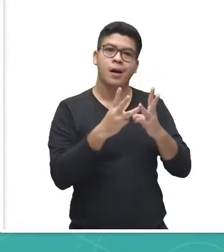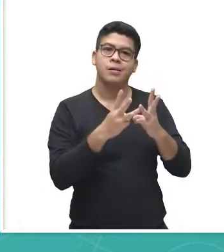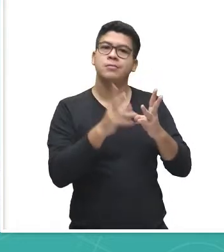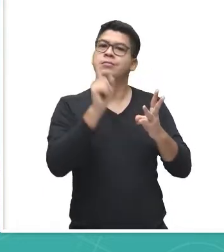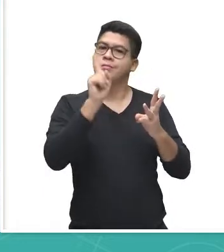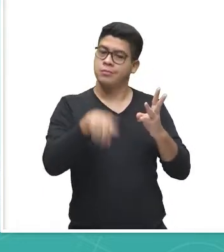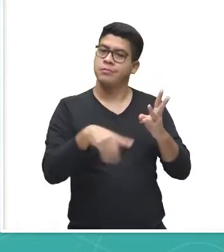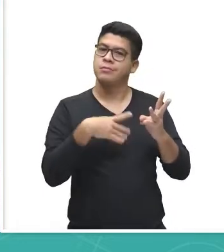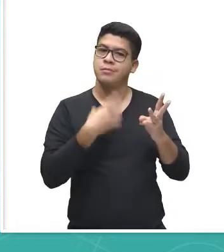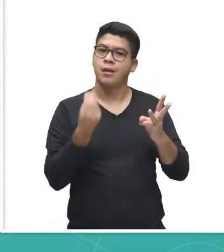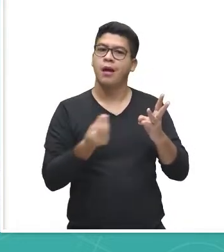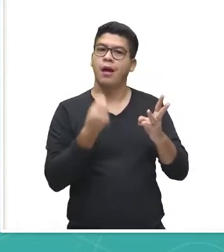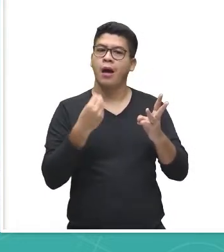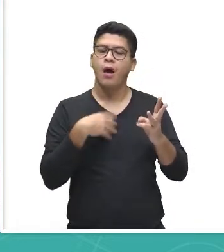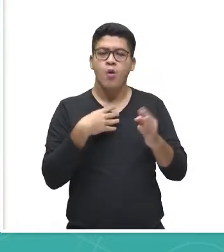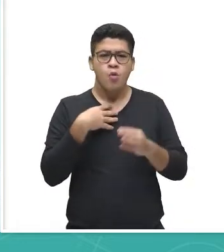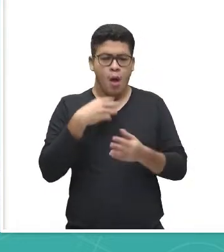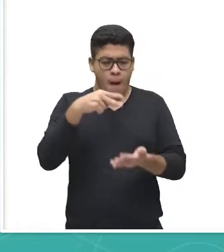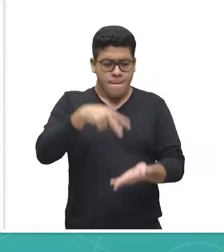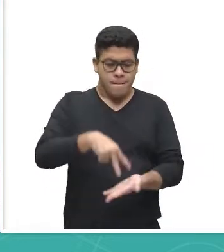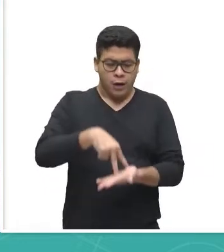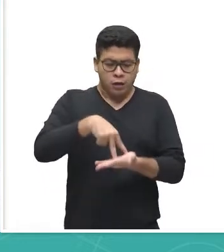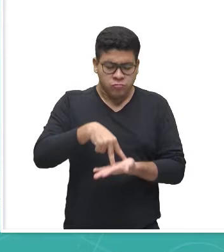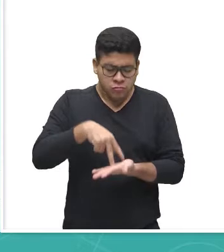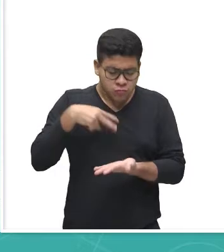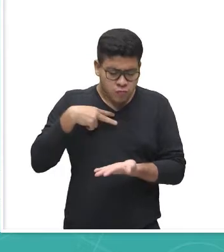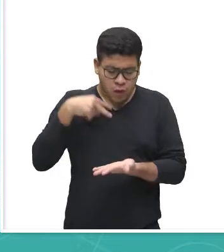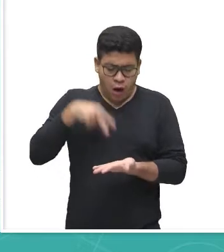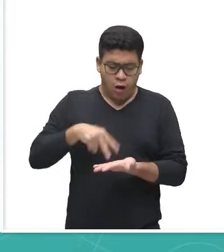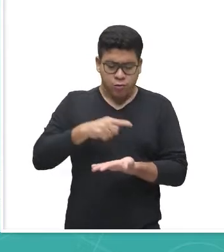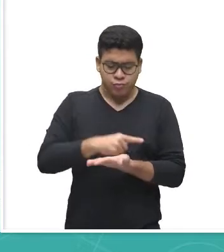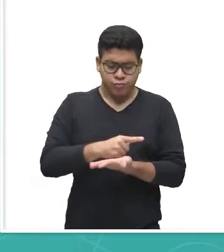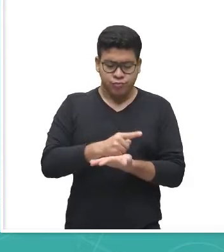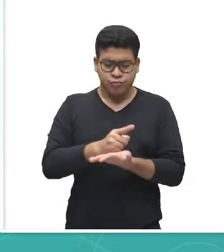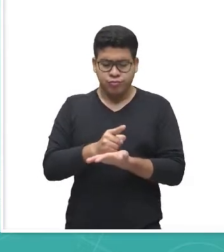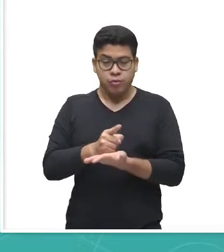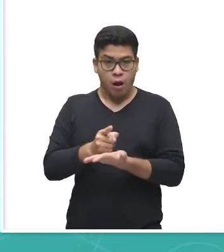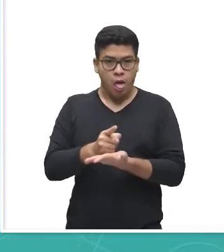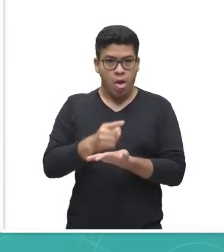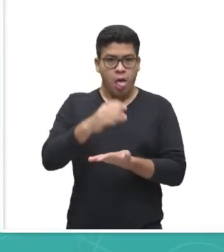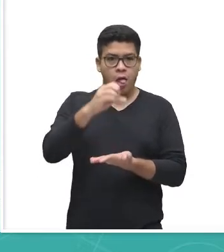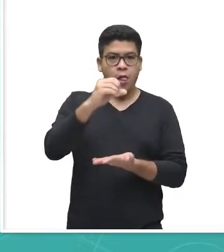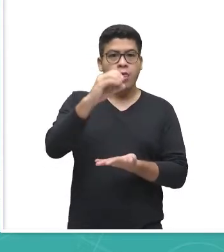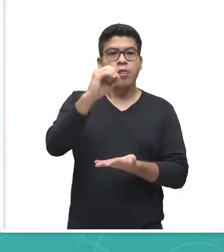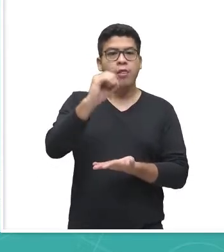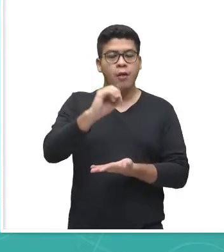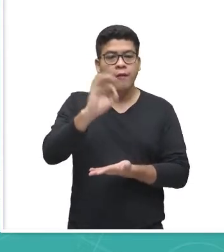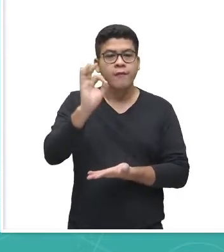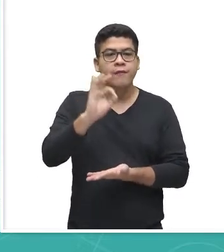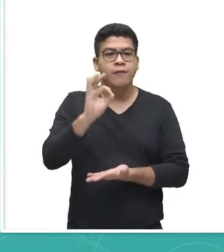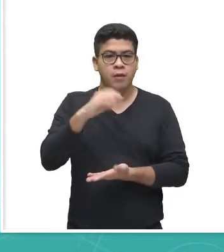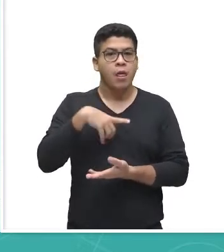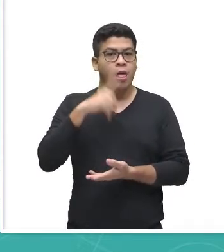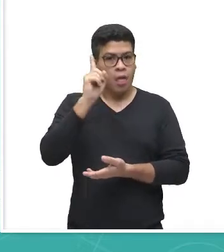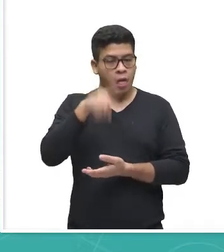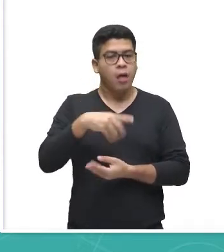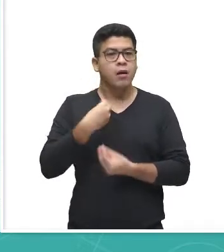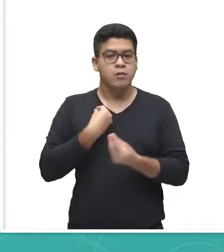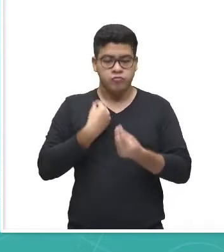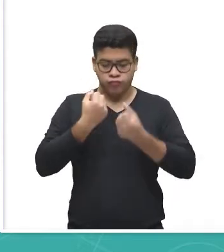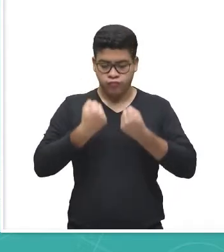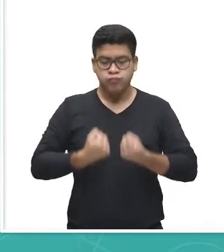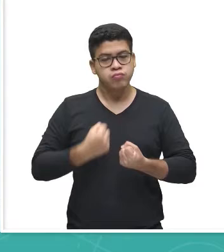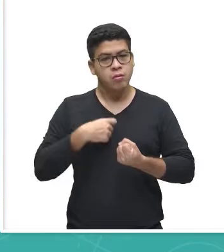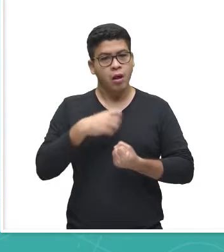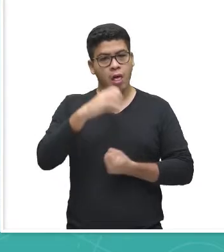essa pessoa que subiu aí nessa balança, ela tem aproximadamente aí 90 quilos, né? Que é onde está marcando aqui, ó, 90.